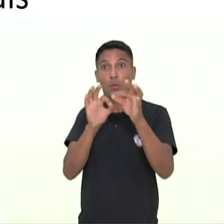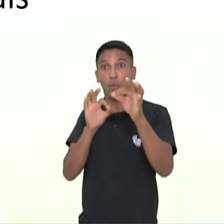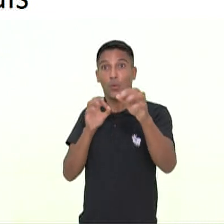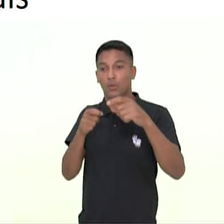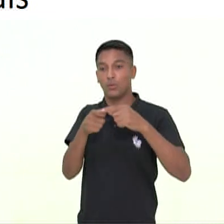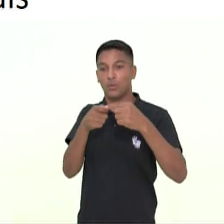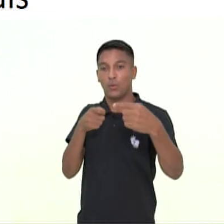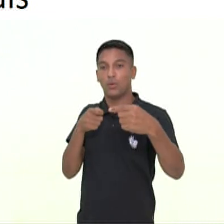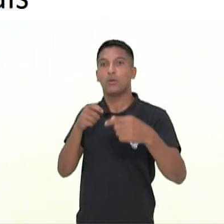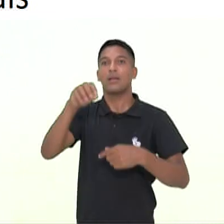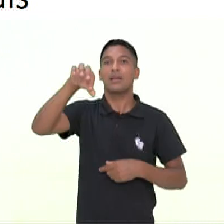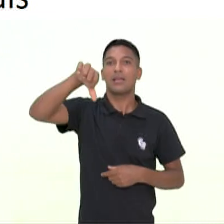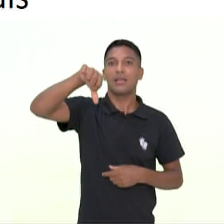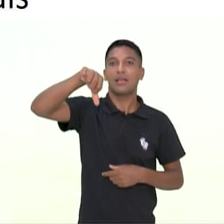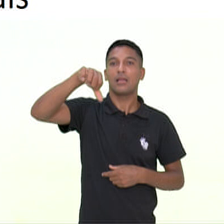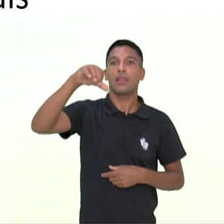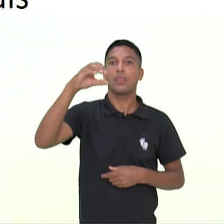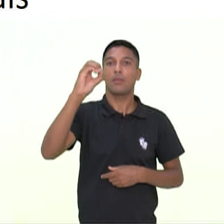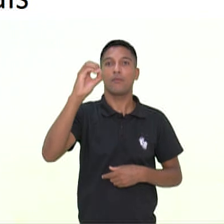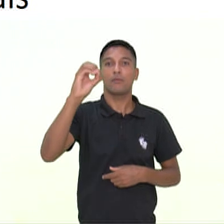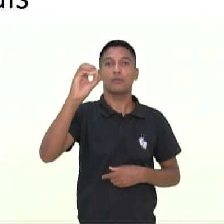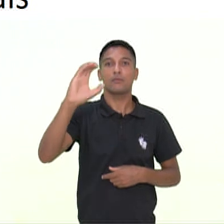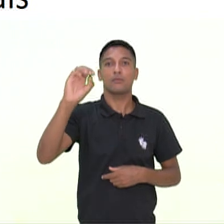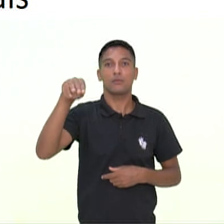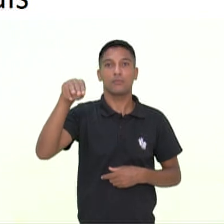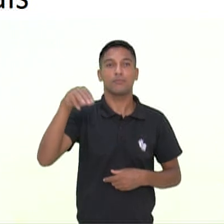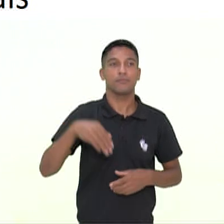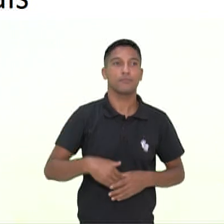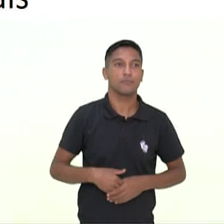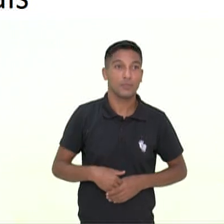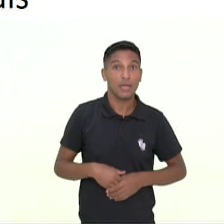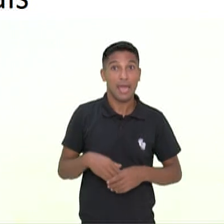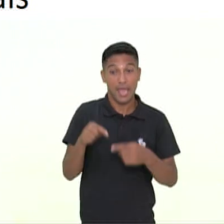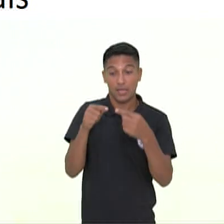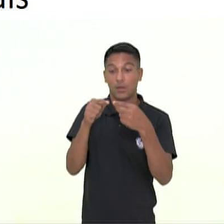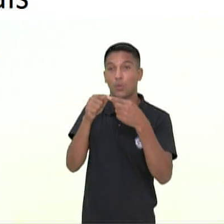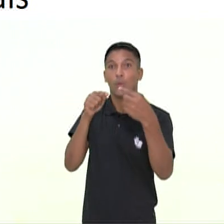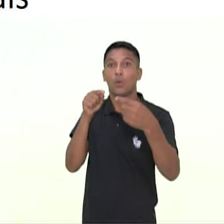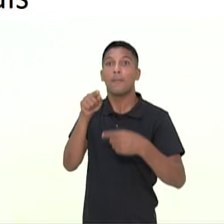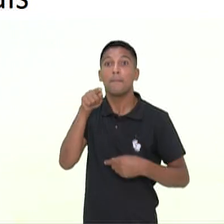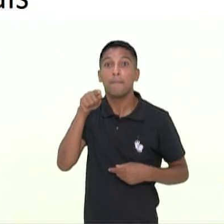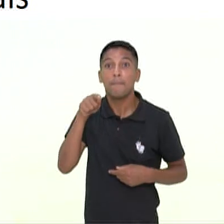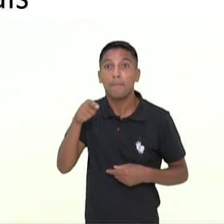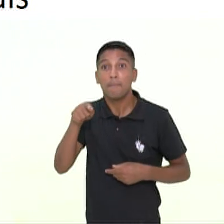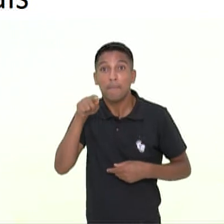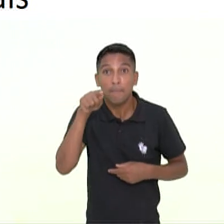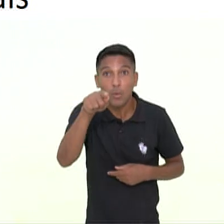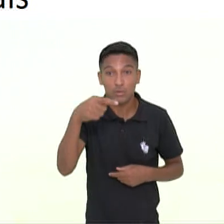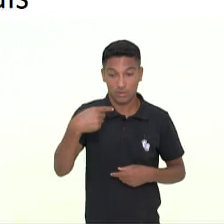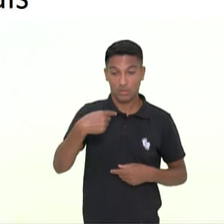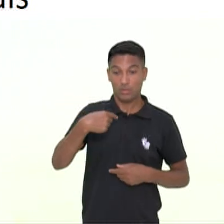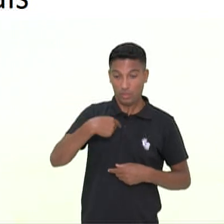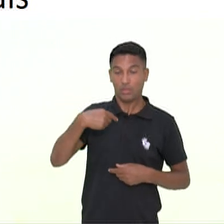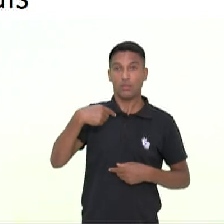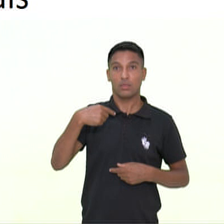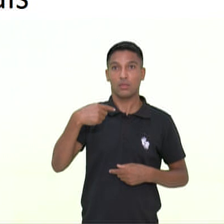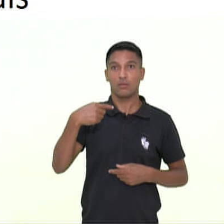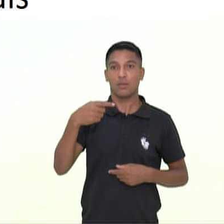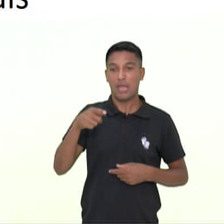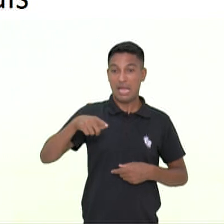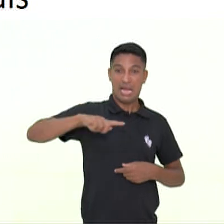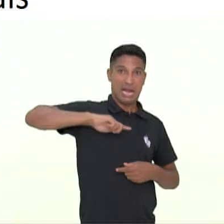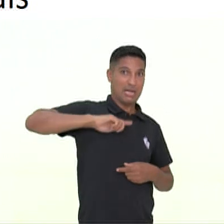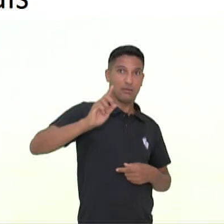os pontos são exclusivamente através de golpes de ponta entanto é que tocar pontinha do fluoreto